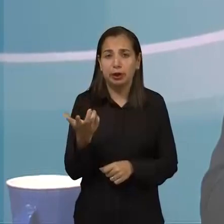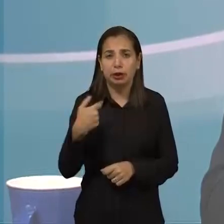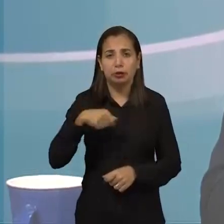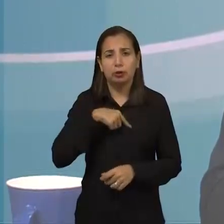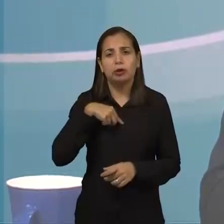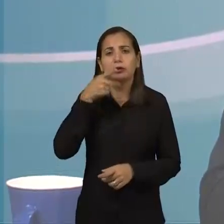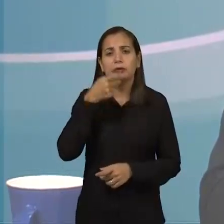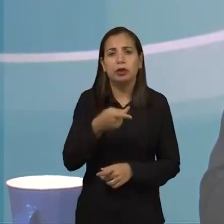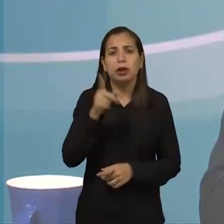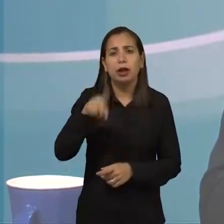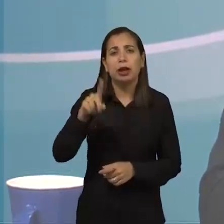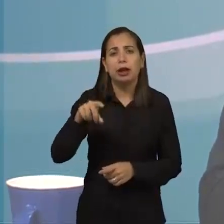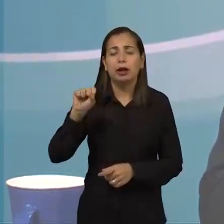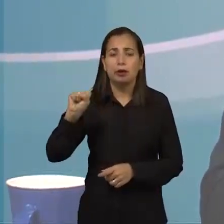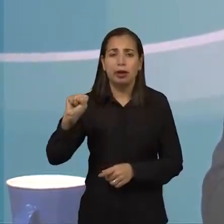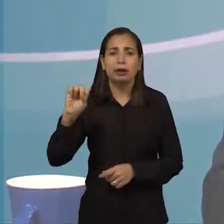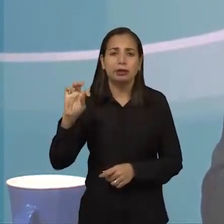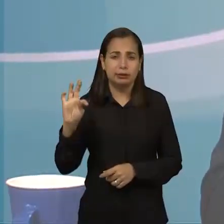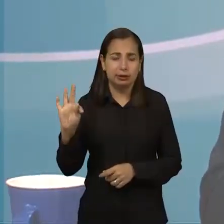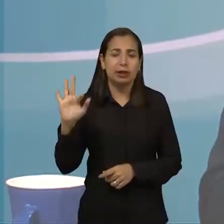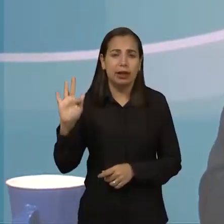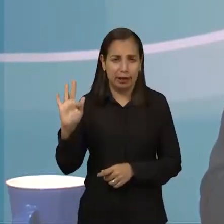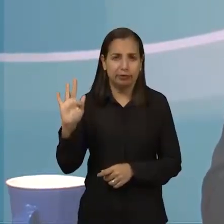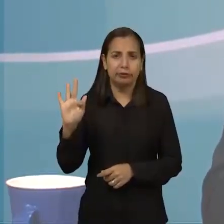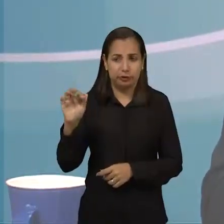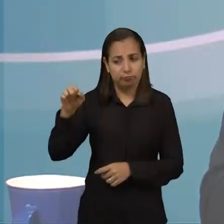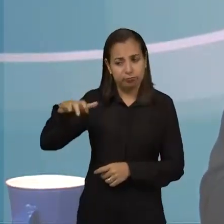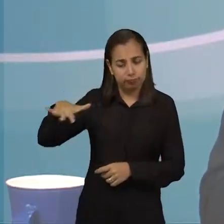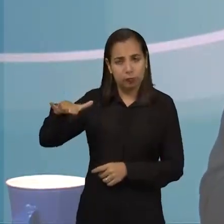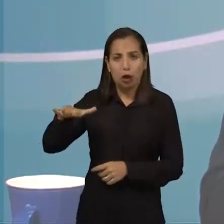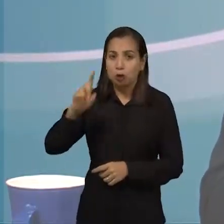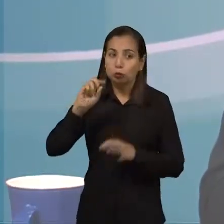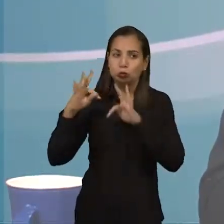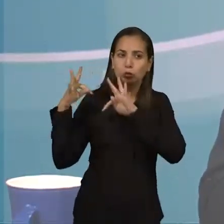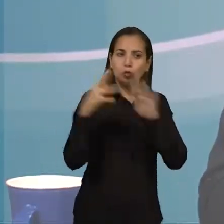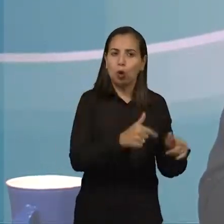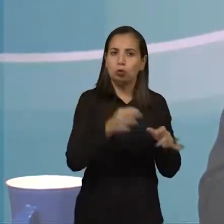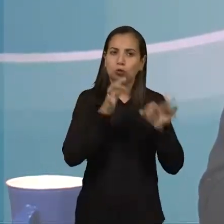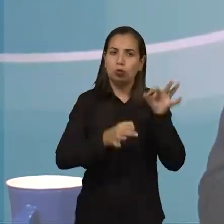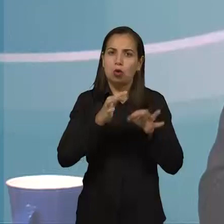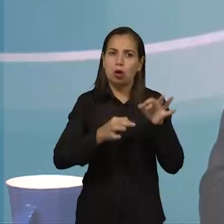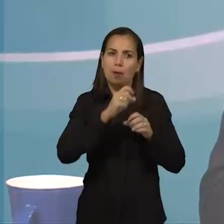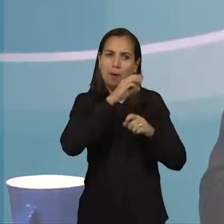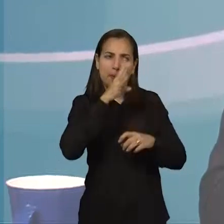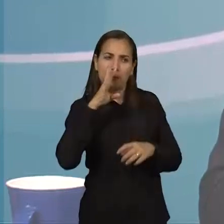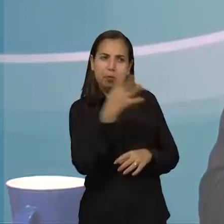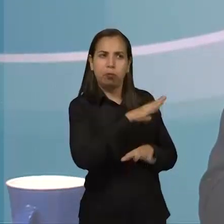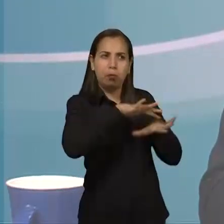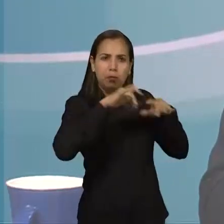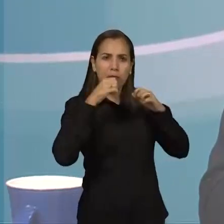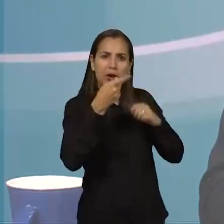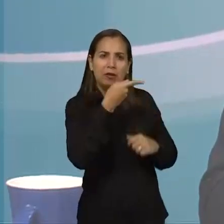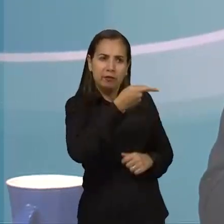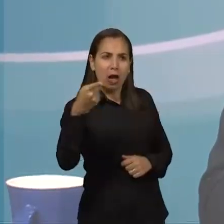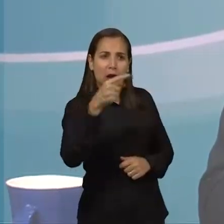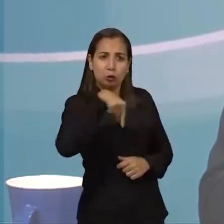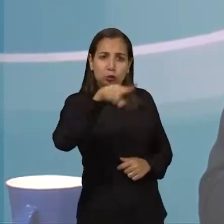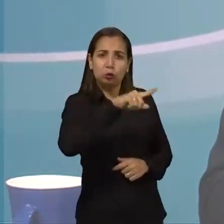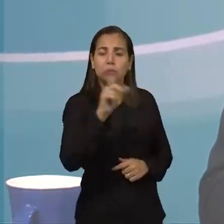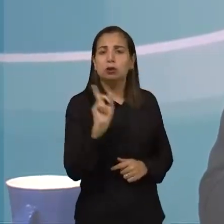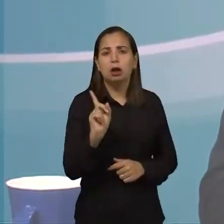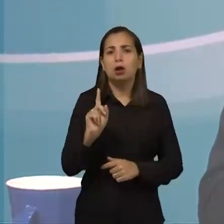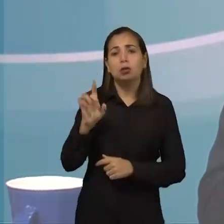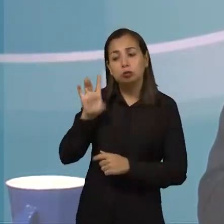do Supremo Tribunal Federal, para não generalizar a classe do juiz, não é isso. Especificamente o assunto que a gente está debatendo aqui é